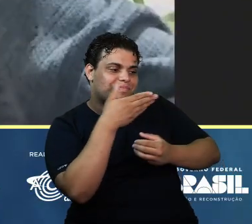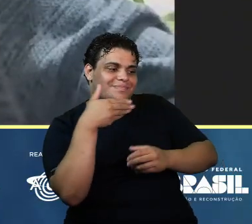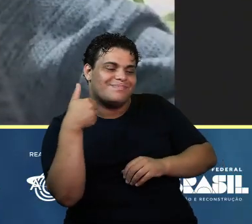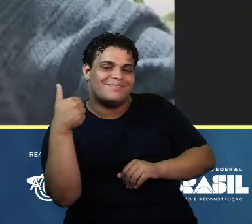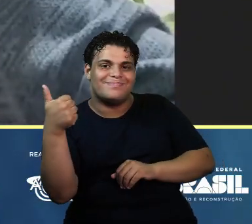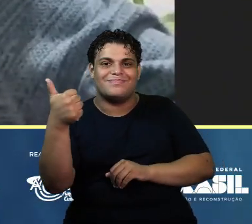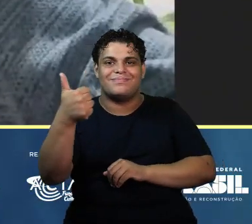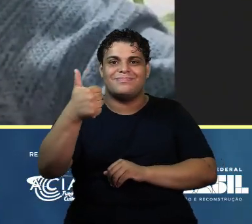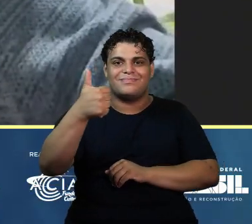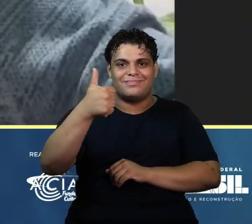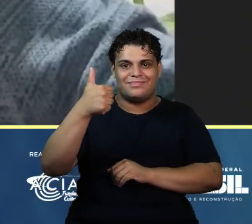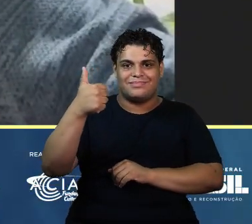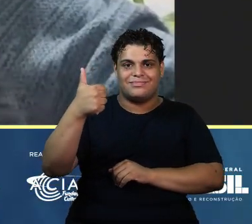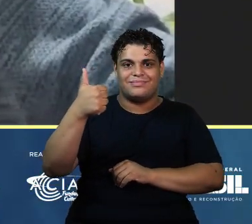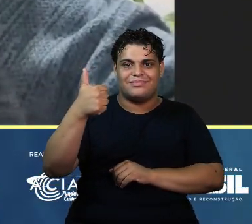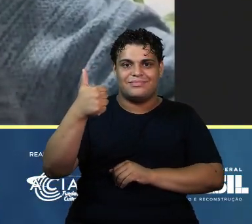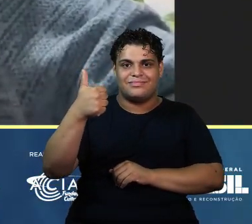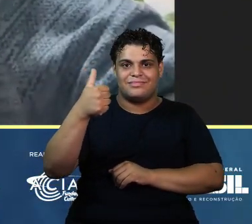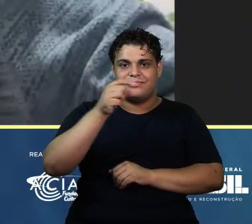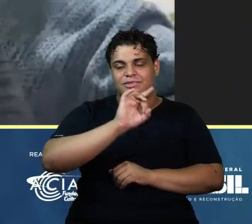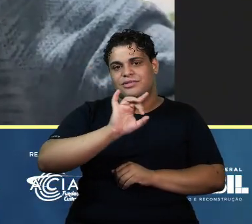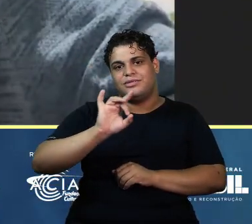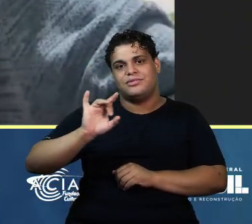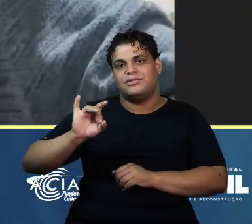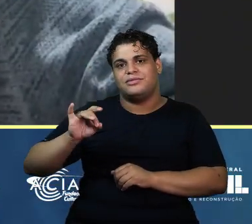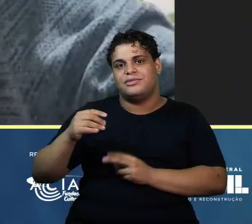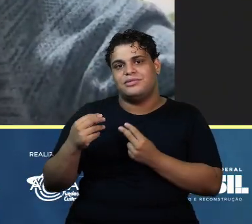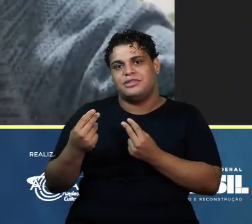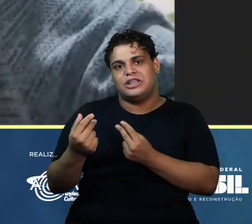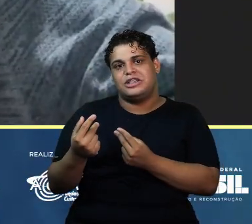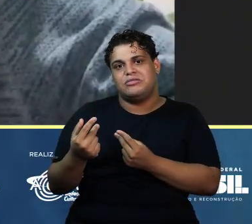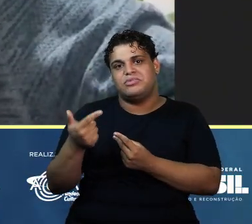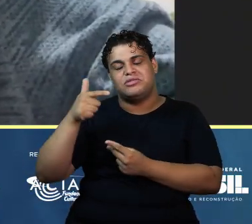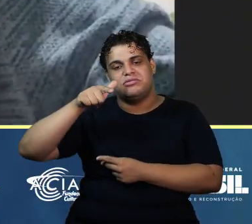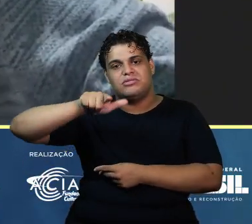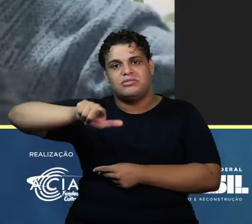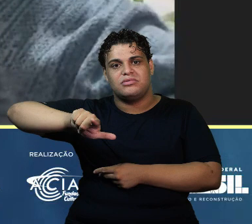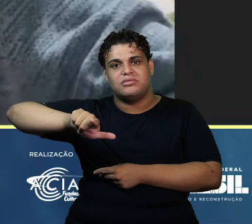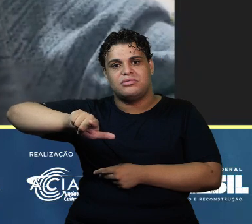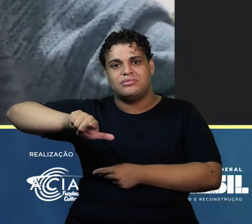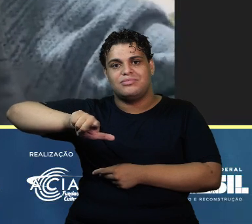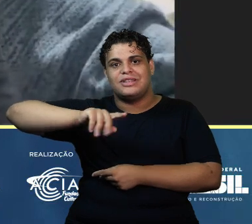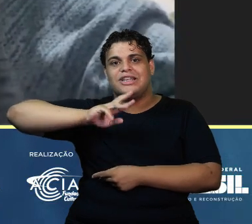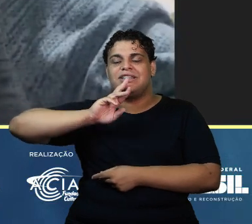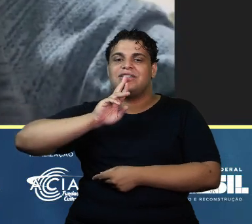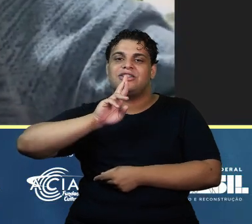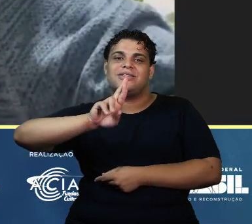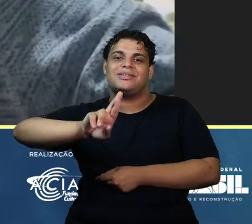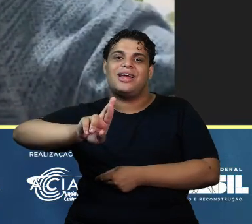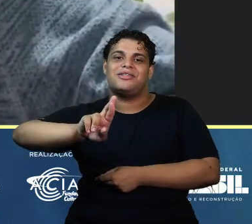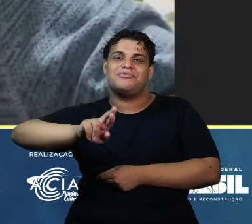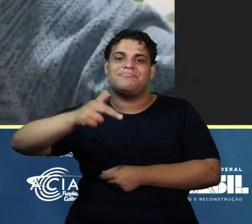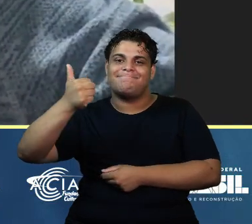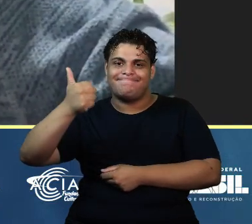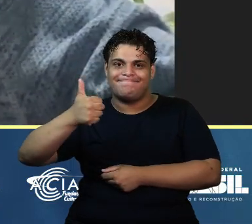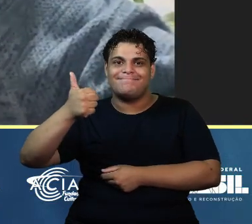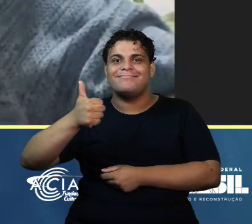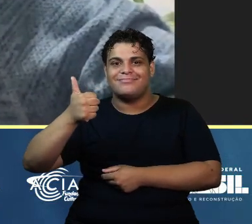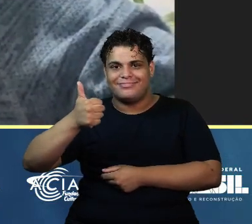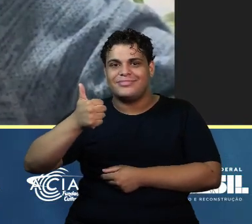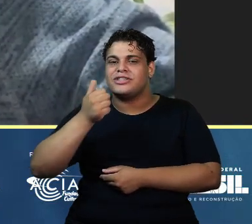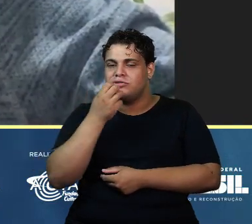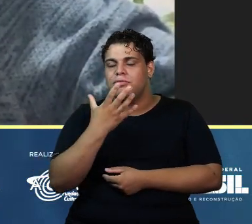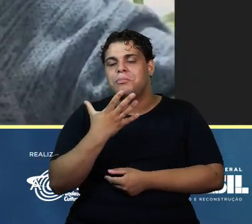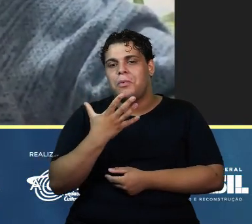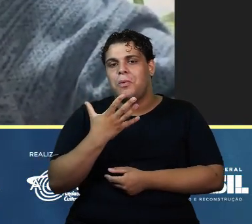para cada vez mais conseguir trazer resultados positivos e